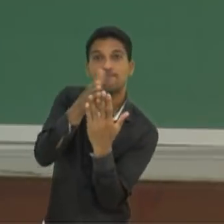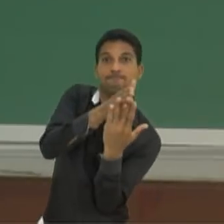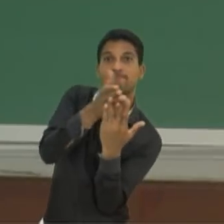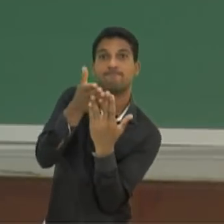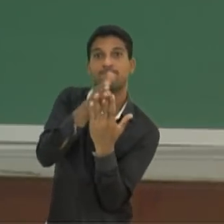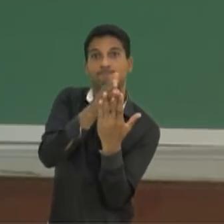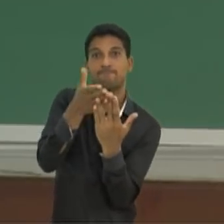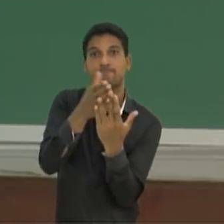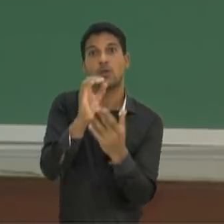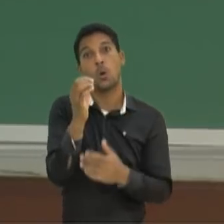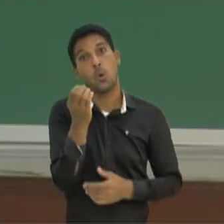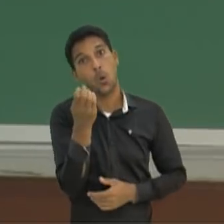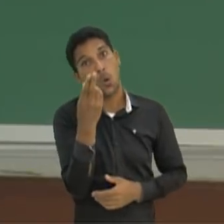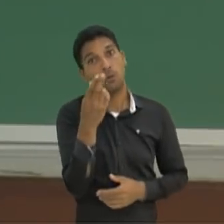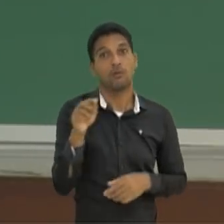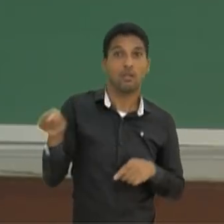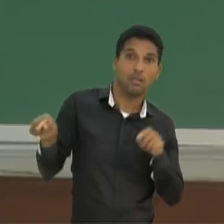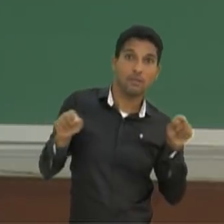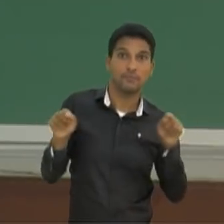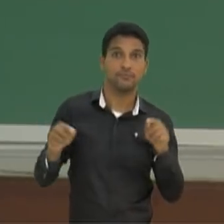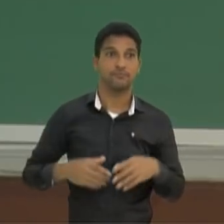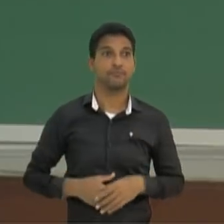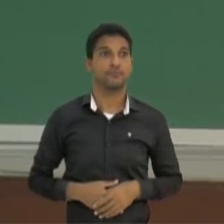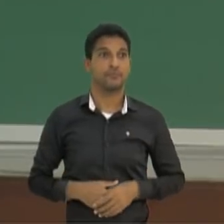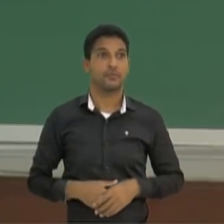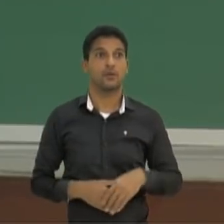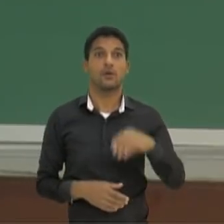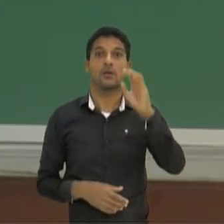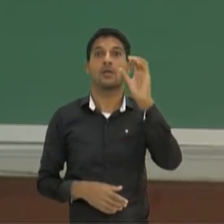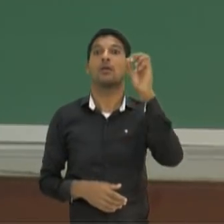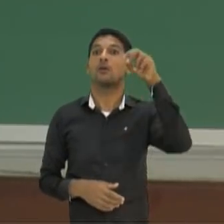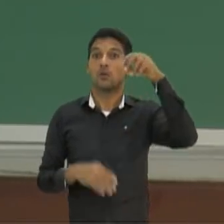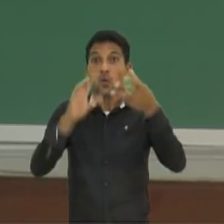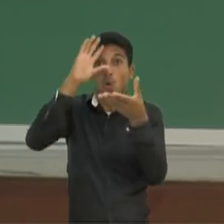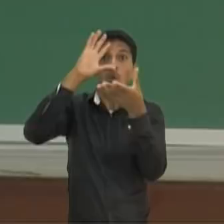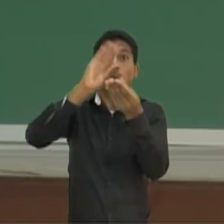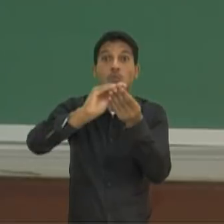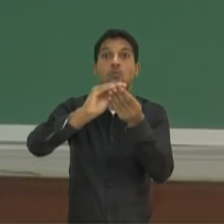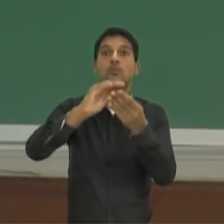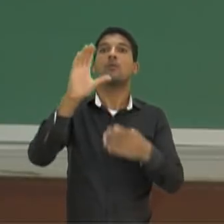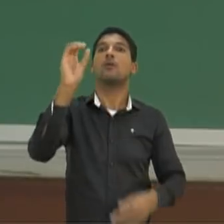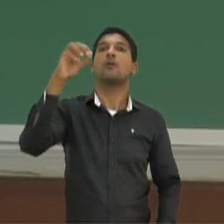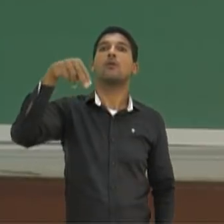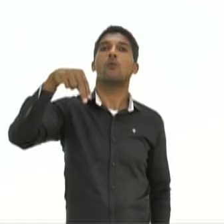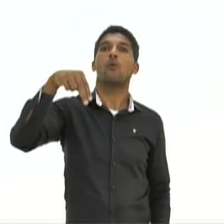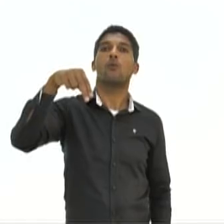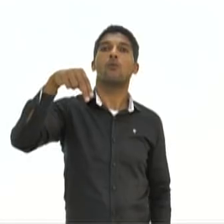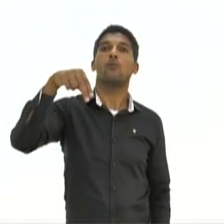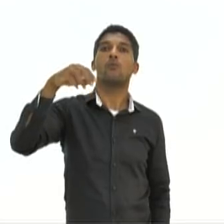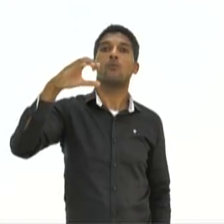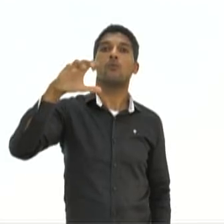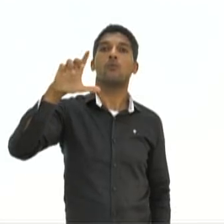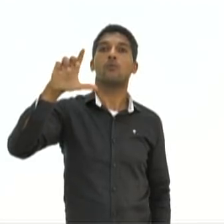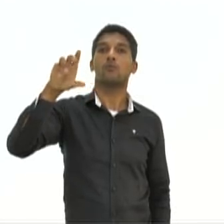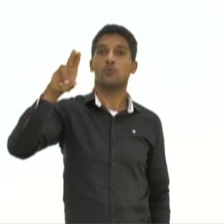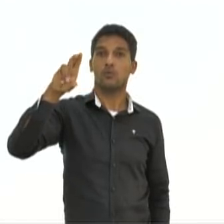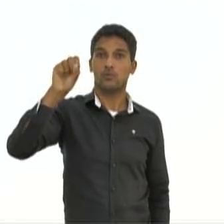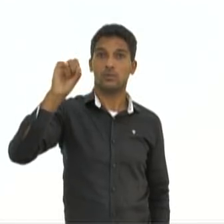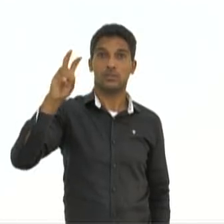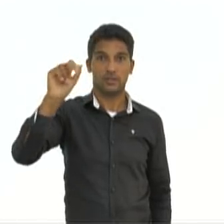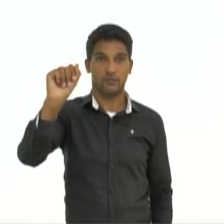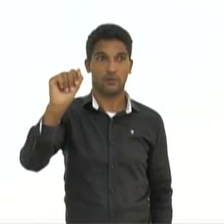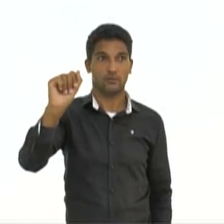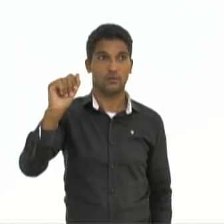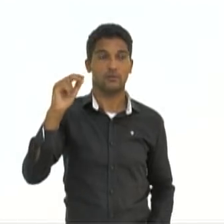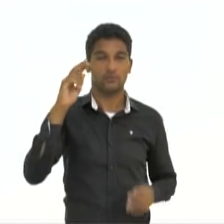próprio nome sugere, é uma conclusão. Quais são as nossas conjunções conclusivas? Portanto, logo, por isso, pois,